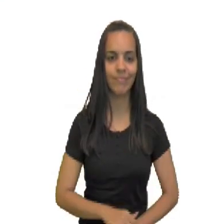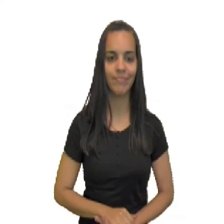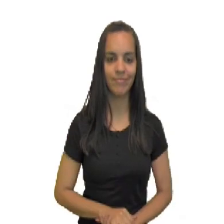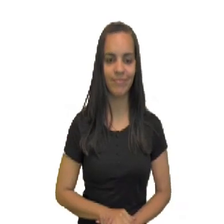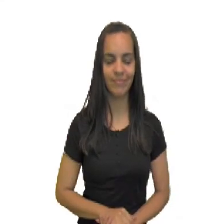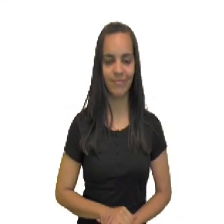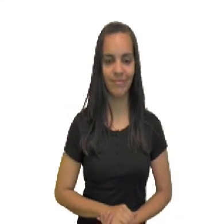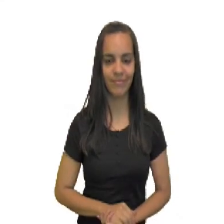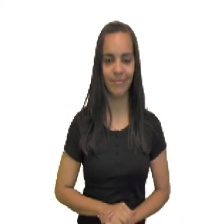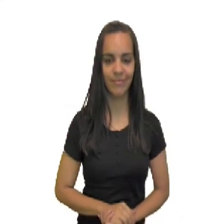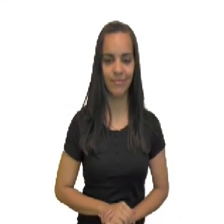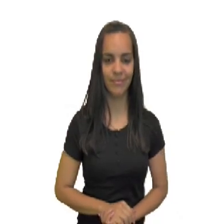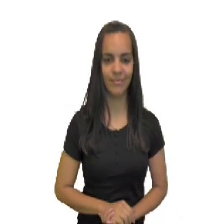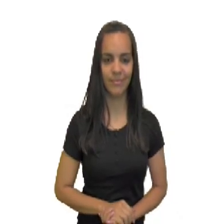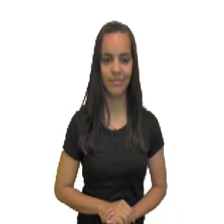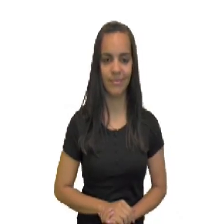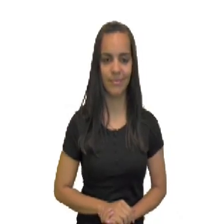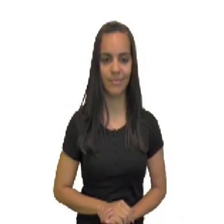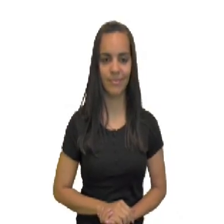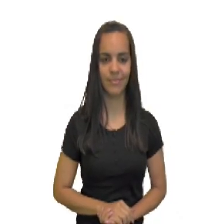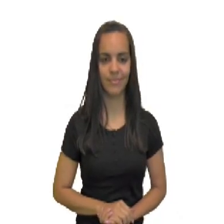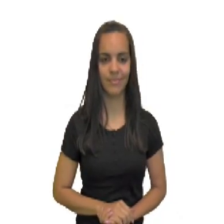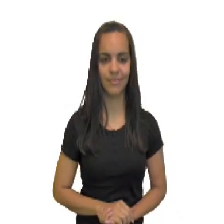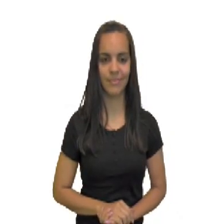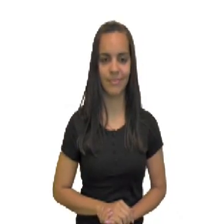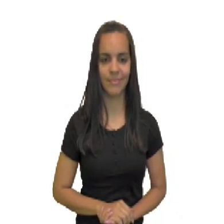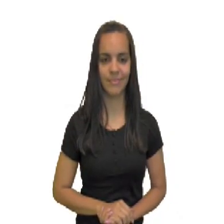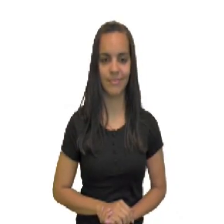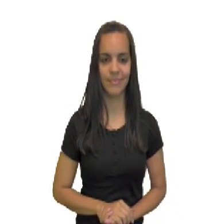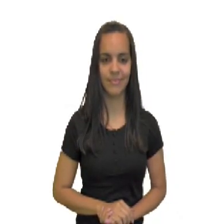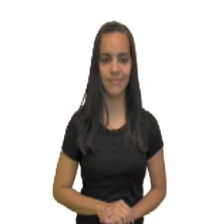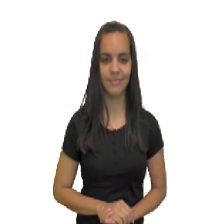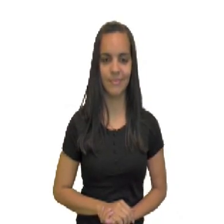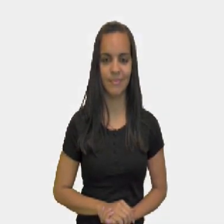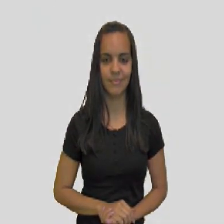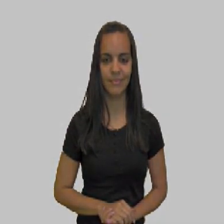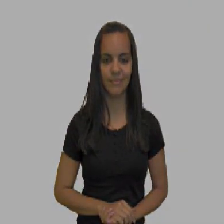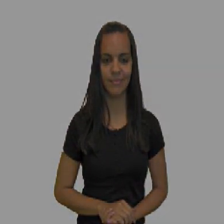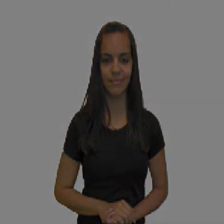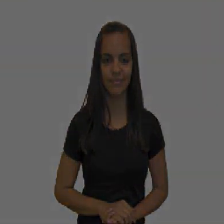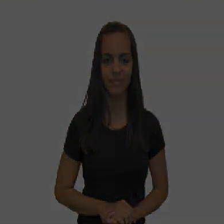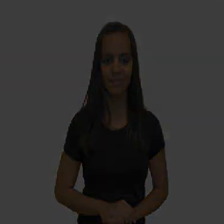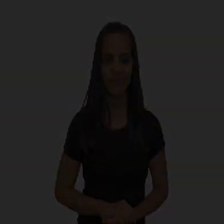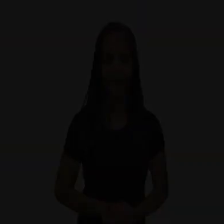Mas eu preciso ter mais